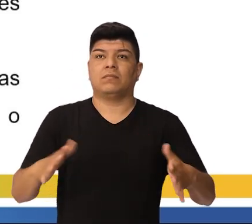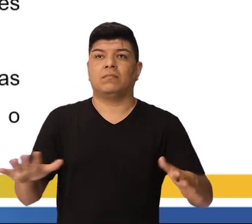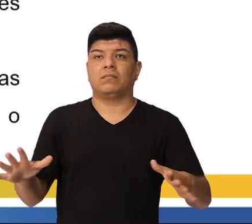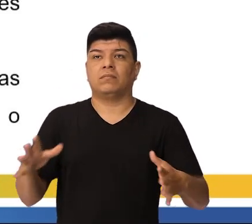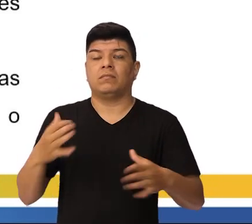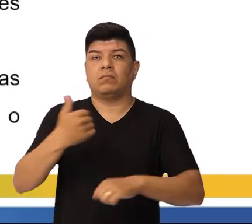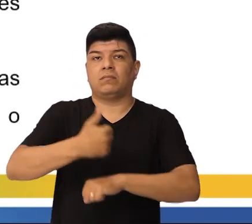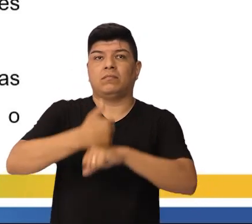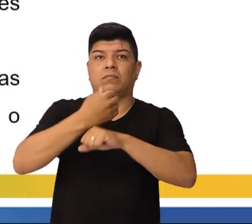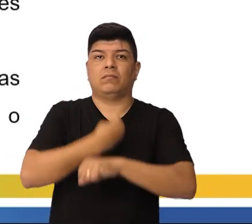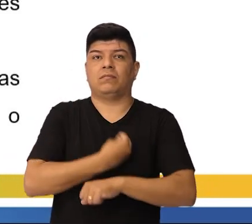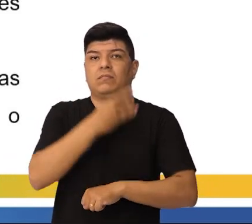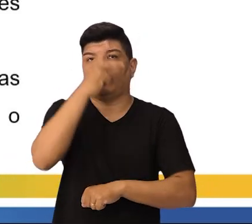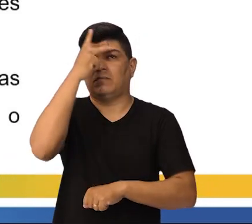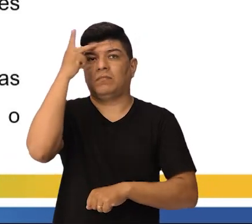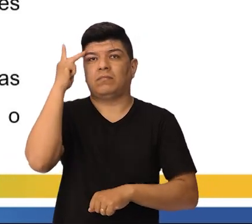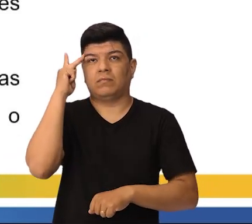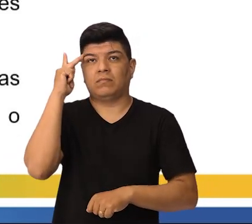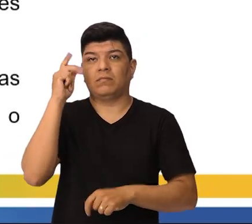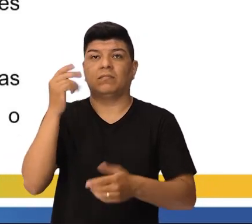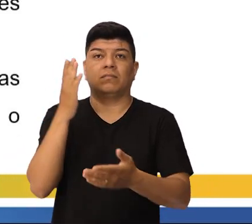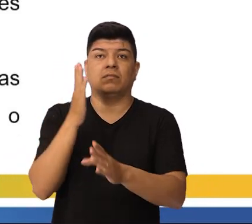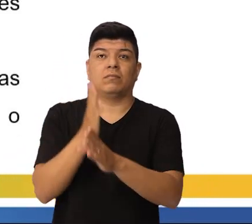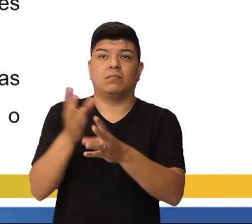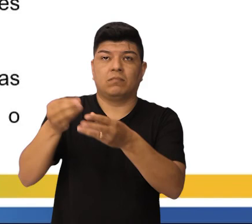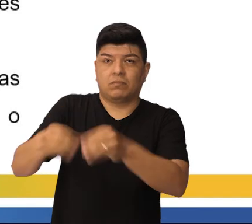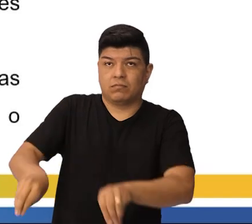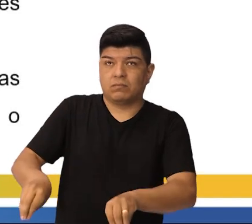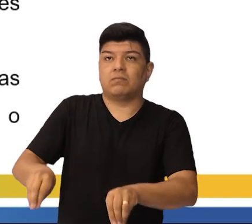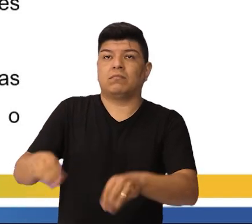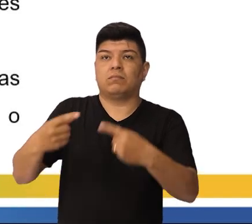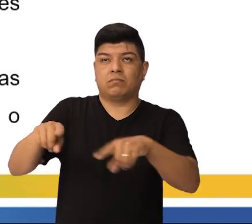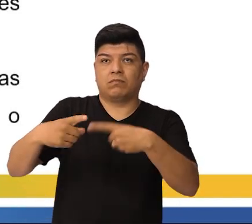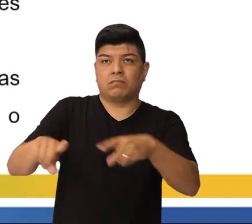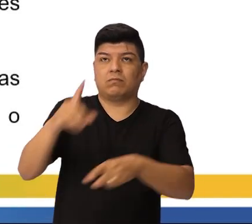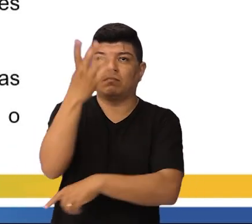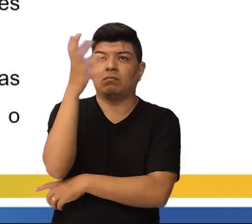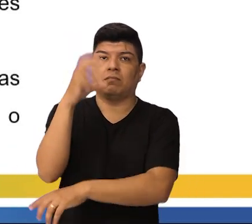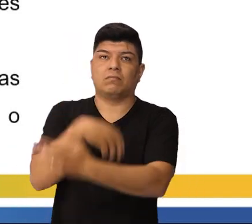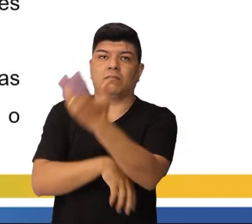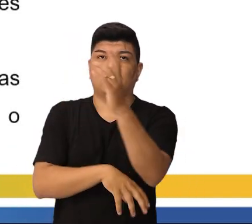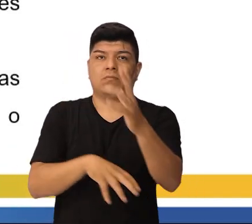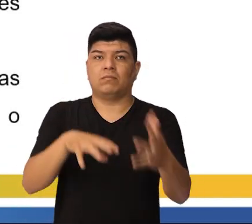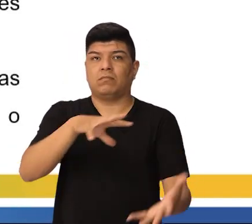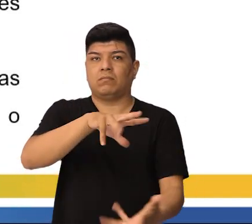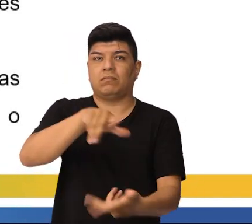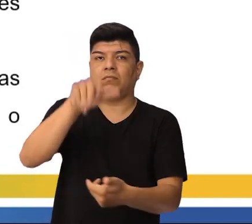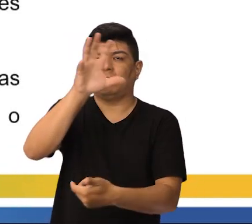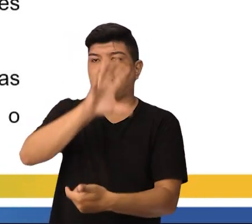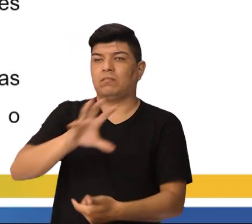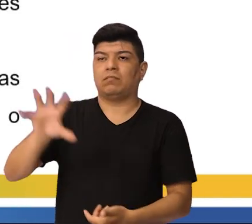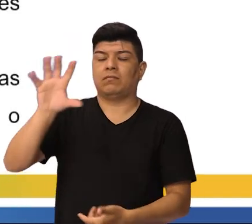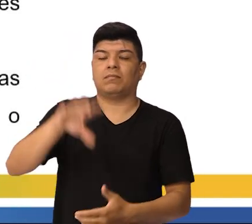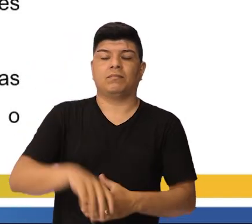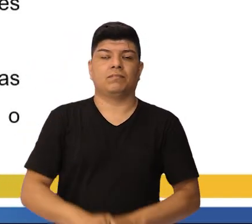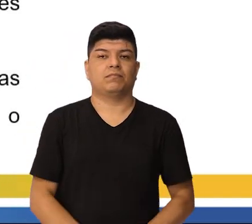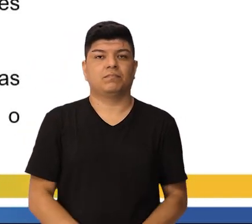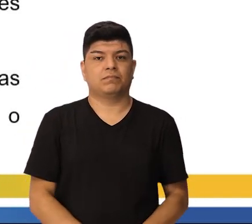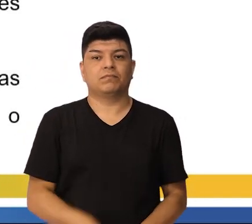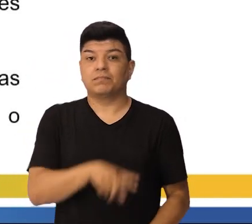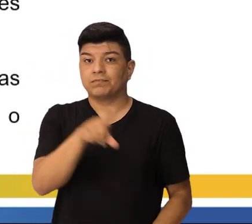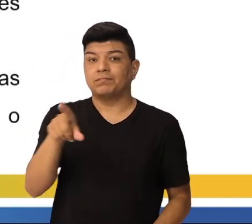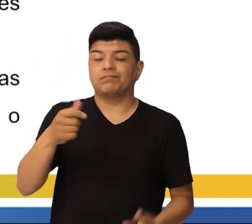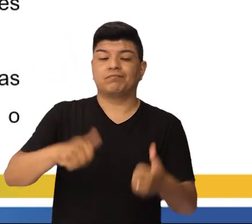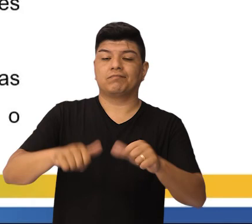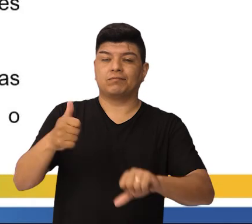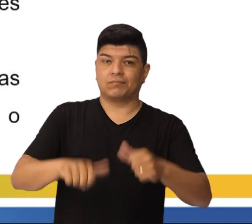e a qualidade de vida das pessoas são comprometidas pelas agressões ambientais que afetam o clima mundial. E aí fez sua